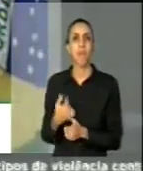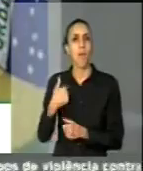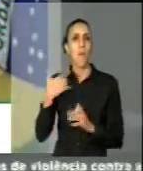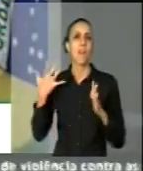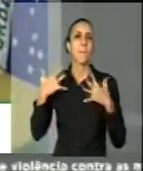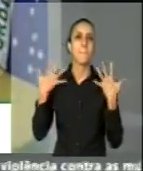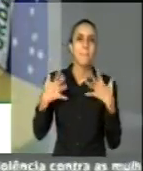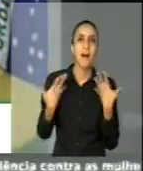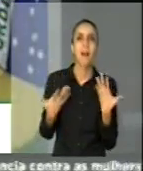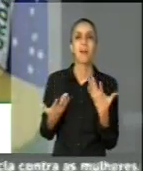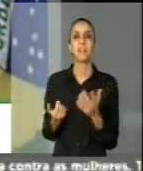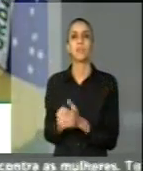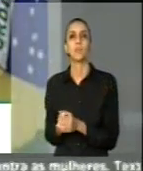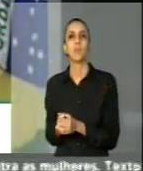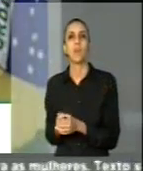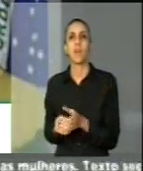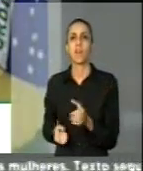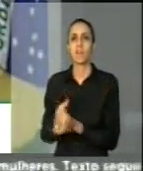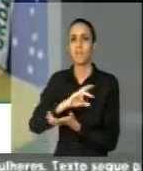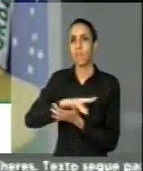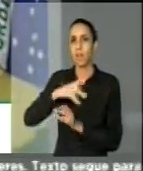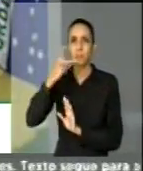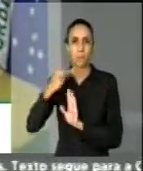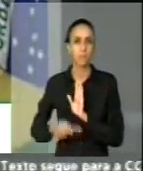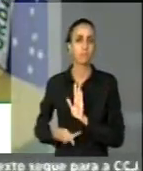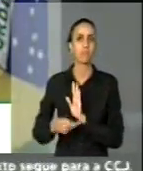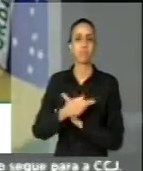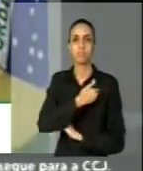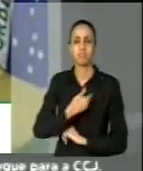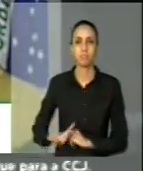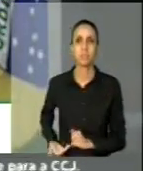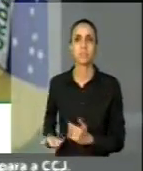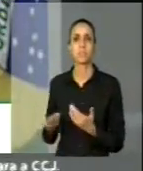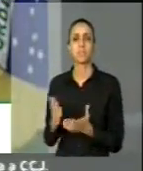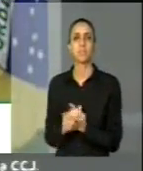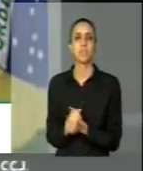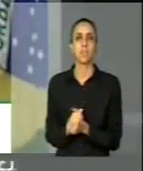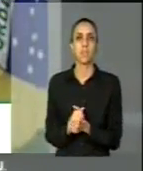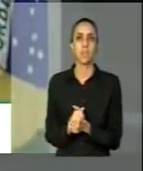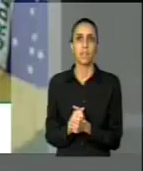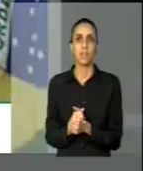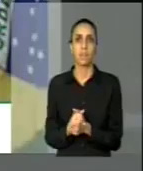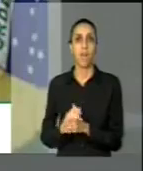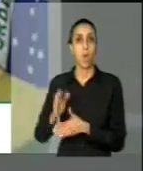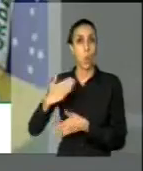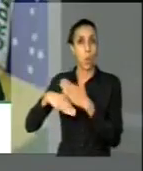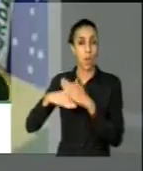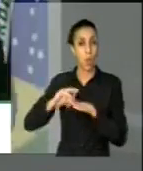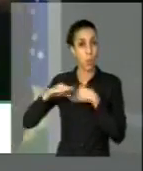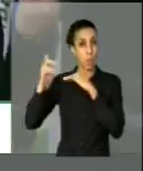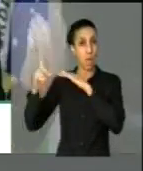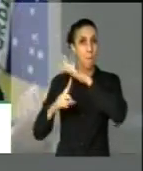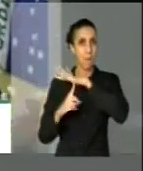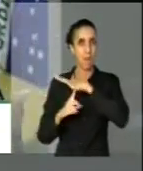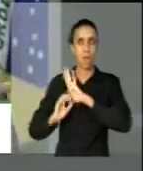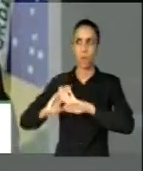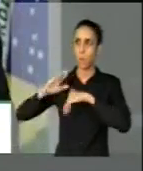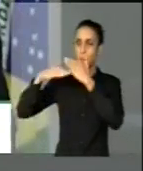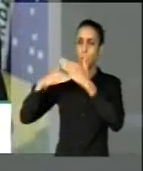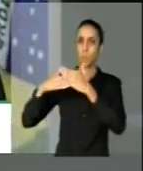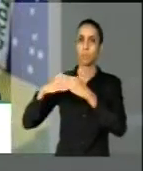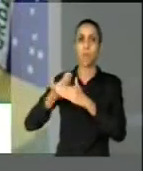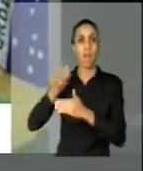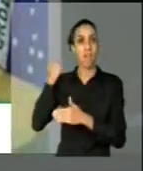criei o Fundo de Desenvolvimento Urbano, um programa de industrialização bem sucedido. A economia do Paraná cresceu muito naquela época, e antes tinha sido